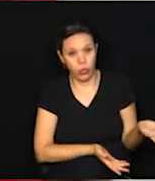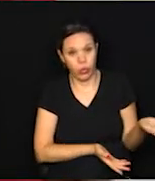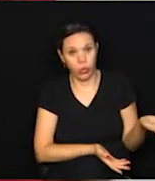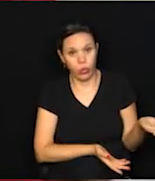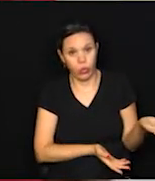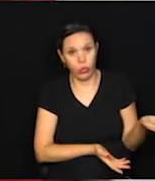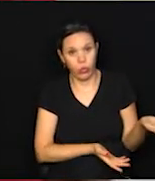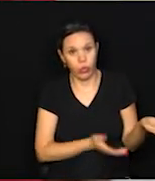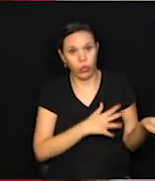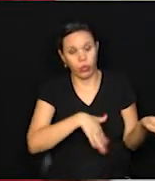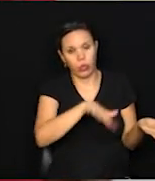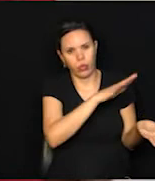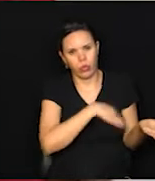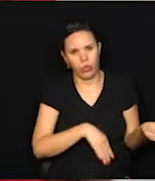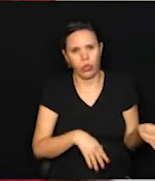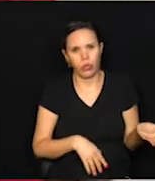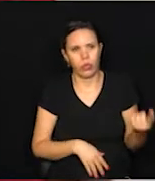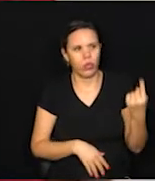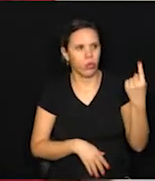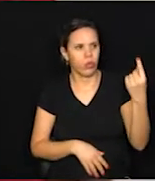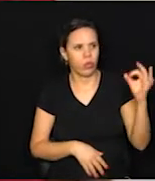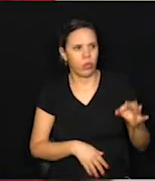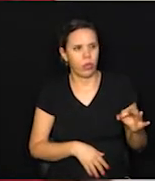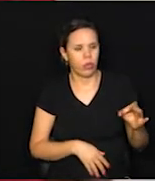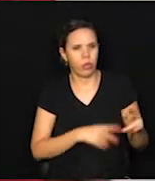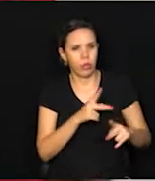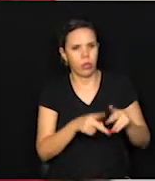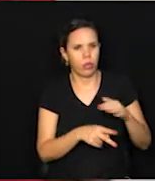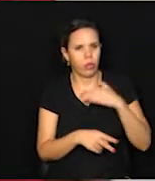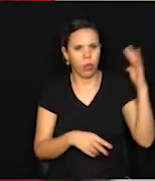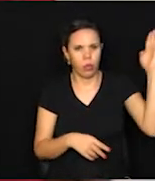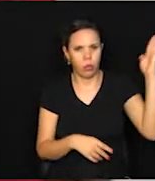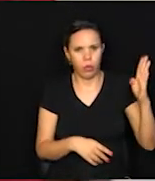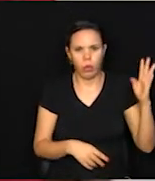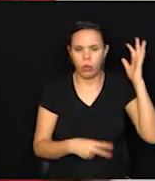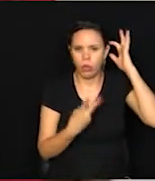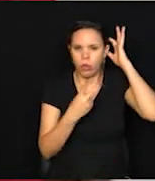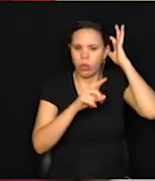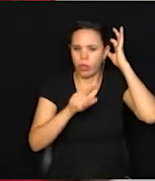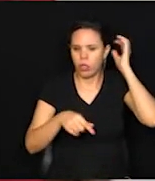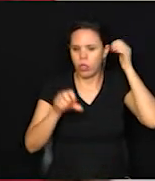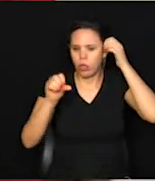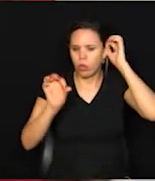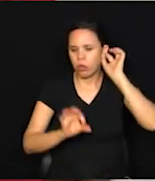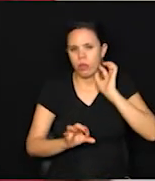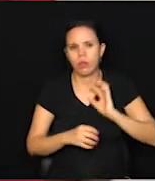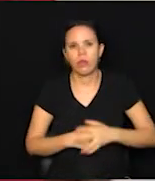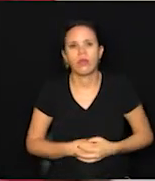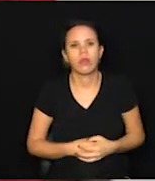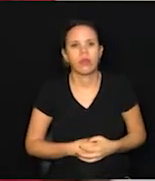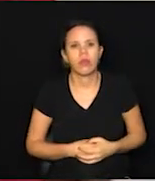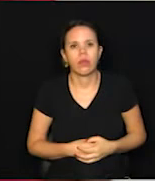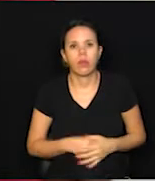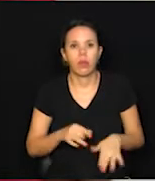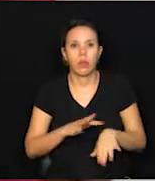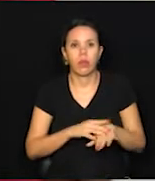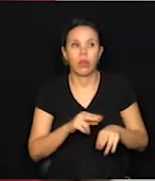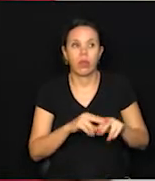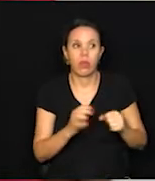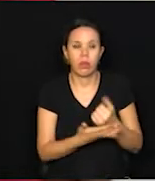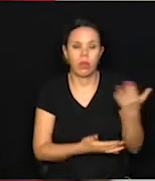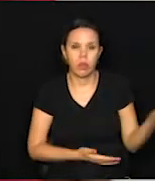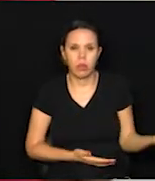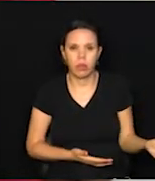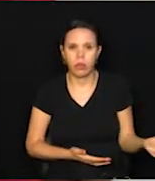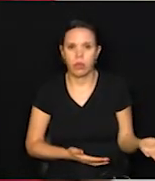ao redor de 0,5% a 1% vai morrer. No Brasil, 2,9% atualmente, pela doença.